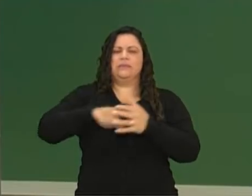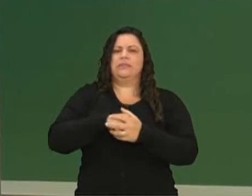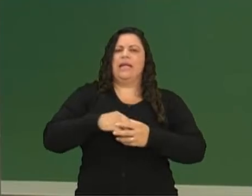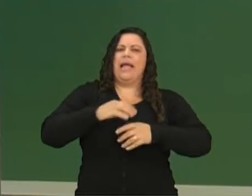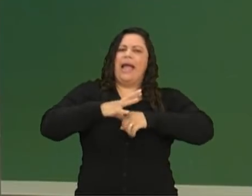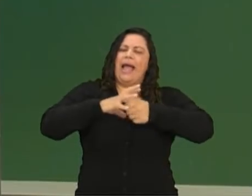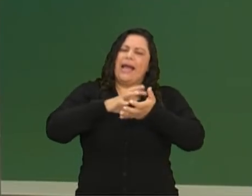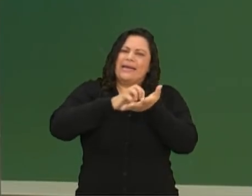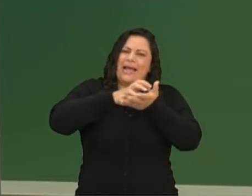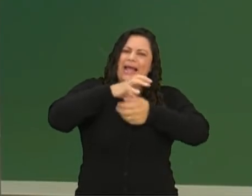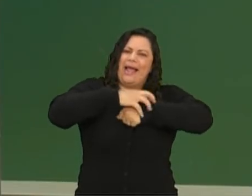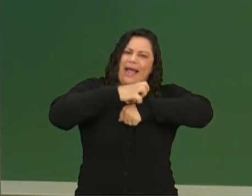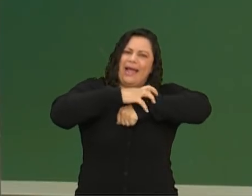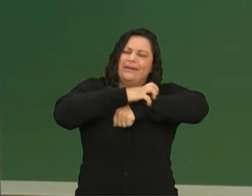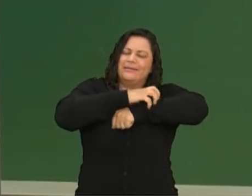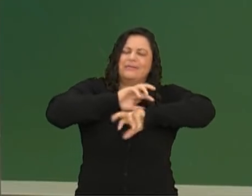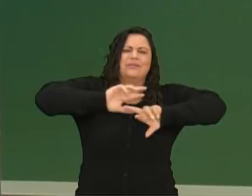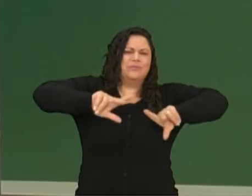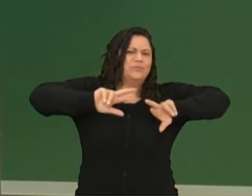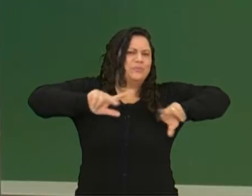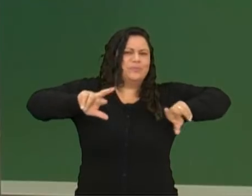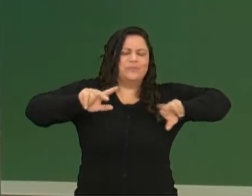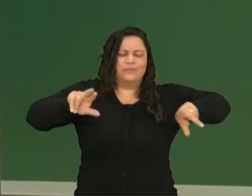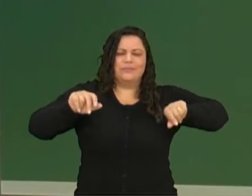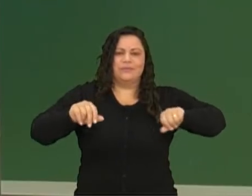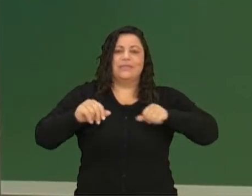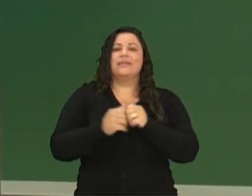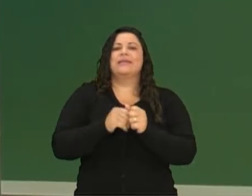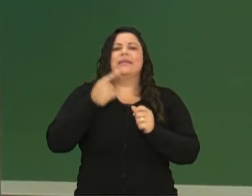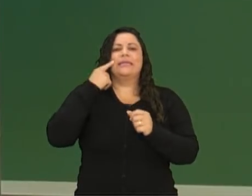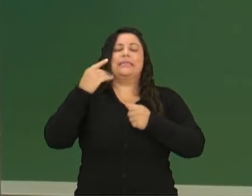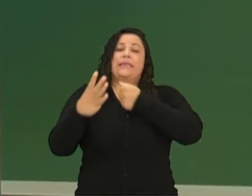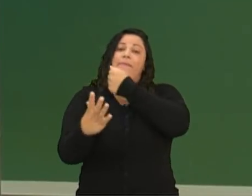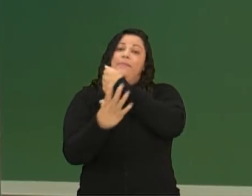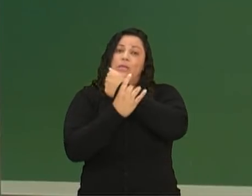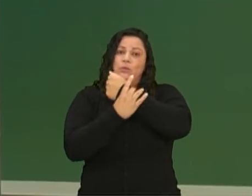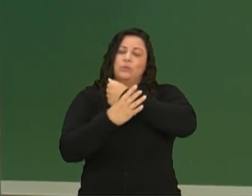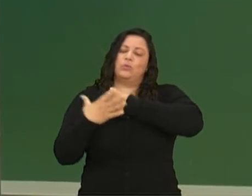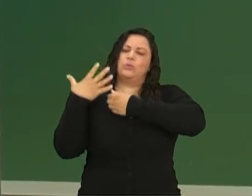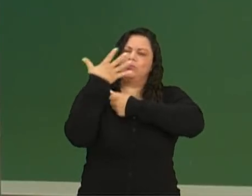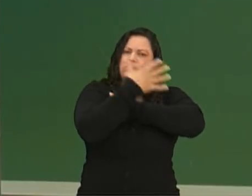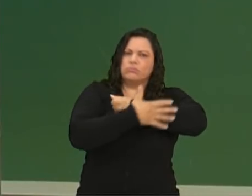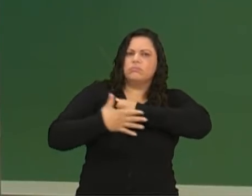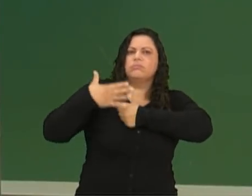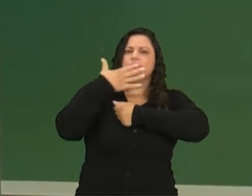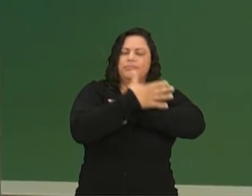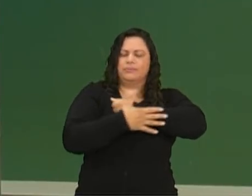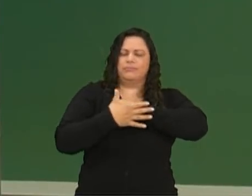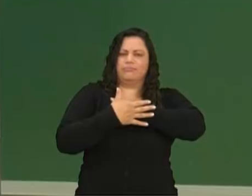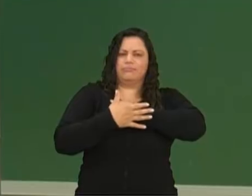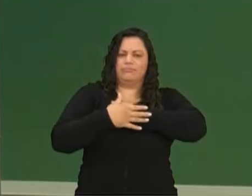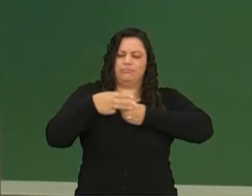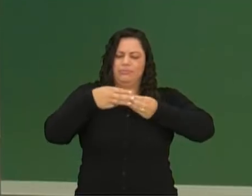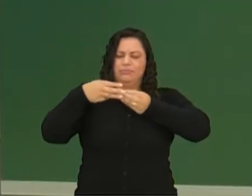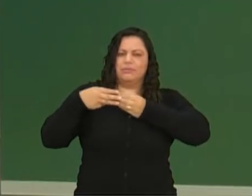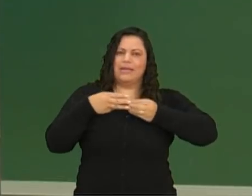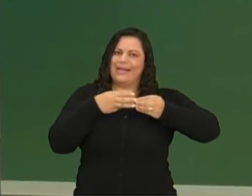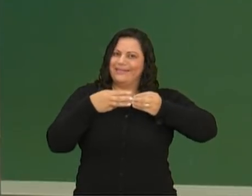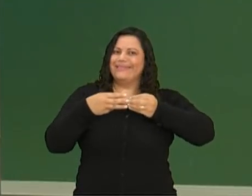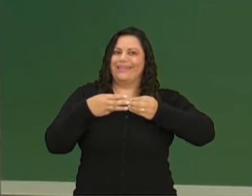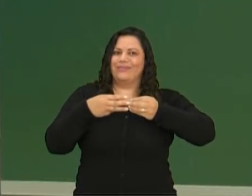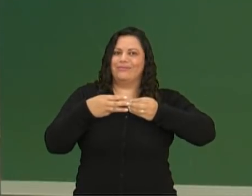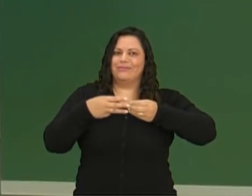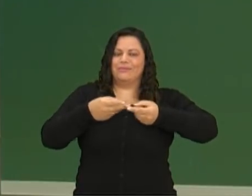estão ameaçando o nosso organismo vão ser combatidas através dessas células aqui. Por isso